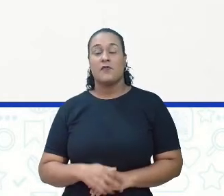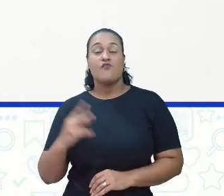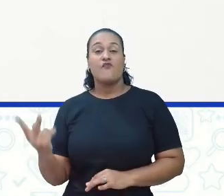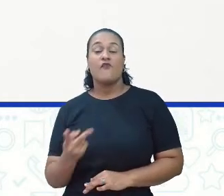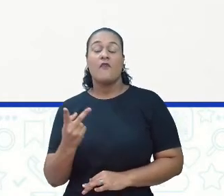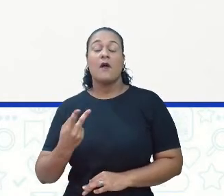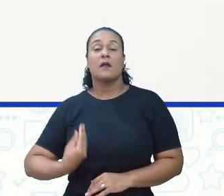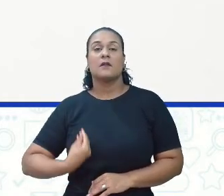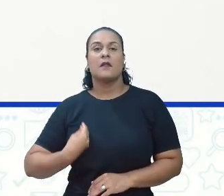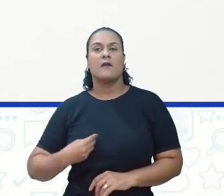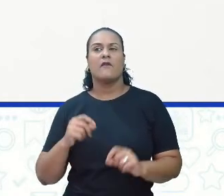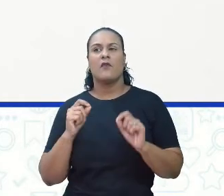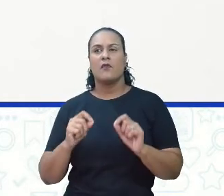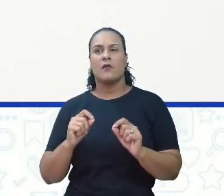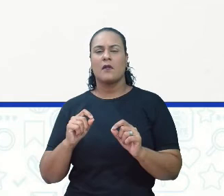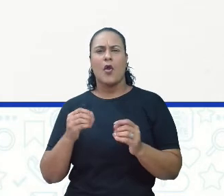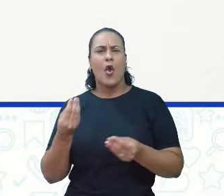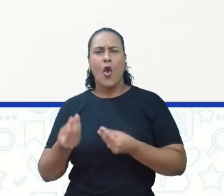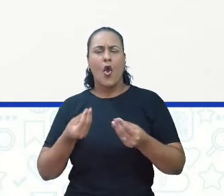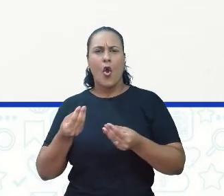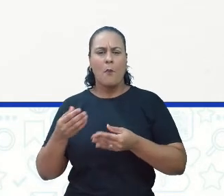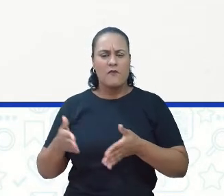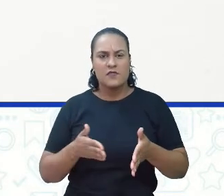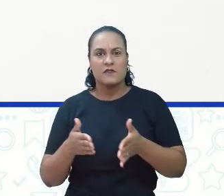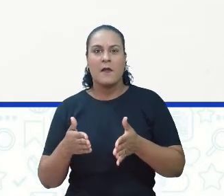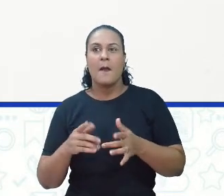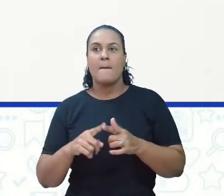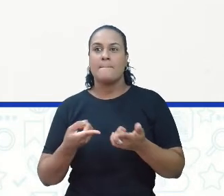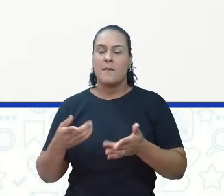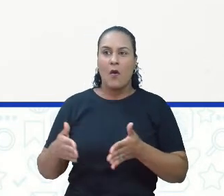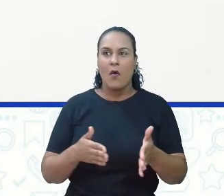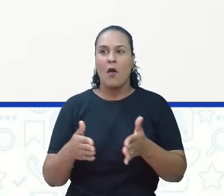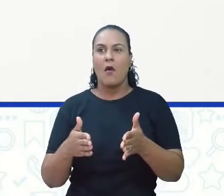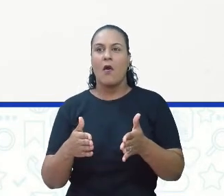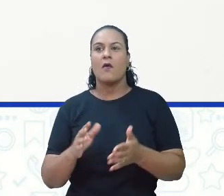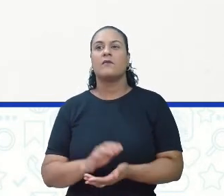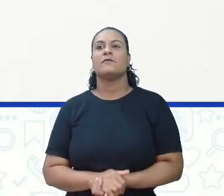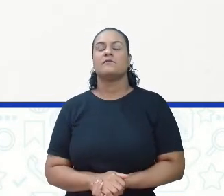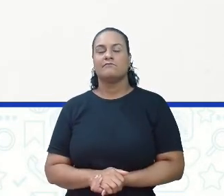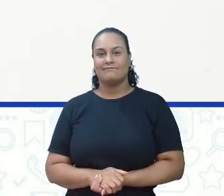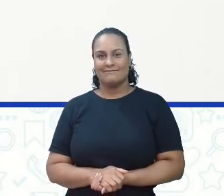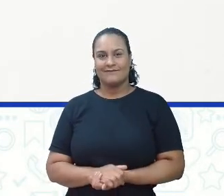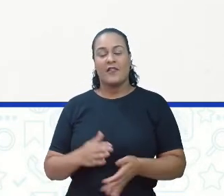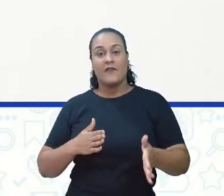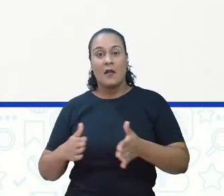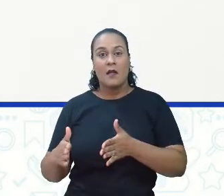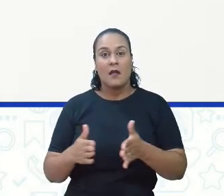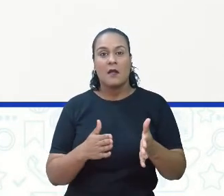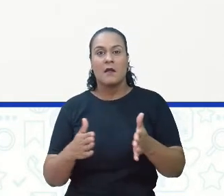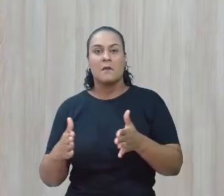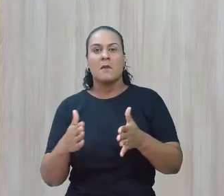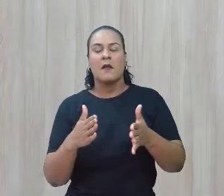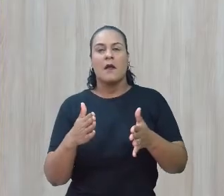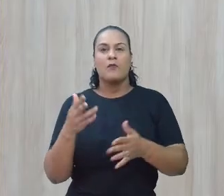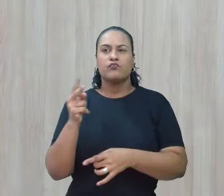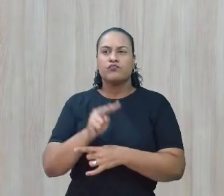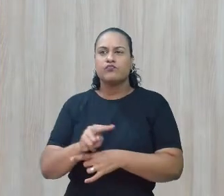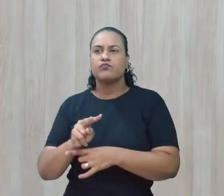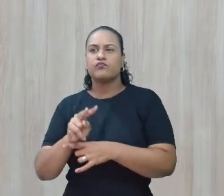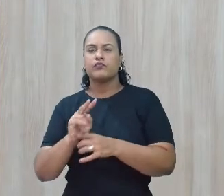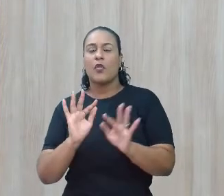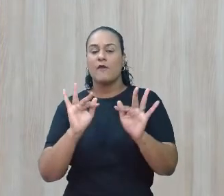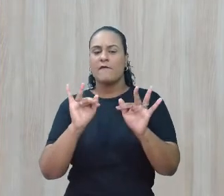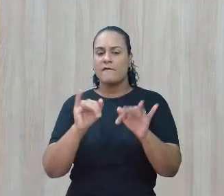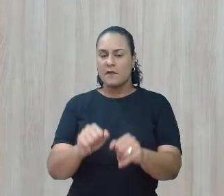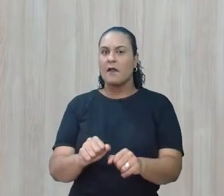vale na vida não é o ponto de partida, e sim a caminhada. Caminhando e semeando, no fim terás o que colher. Então,